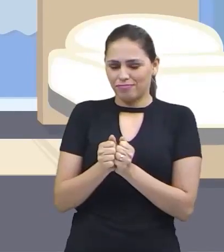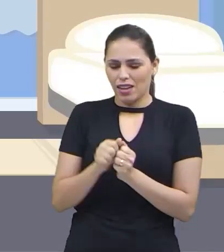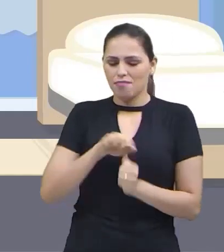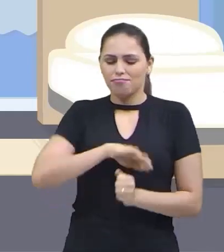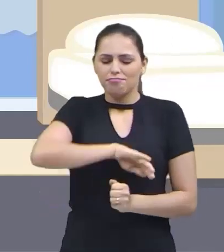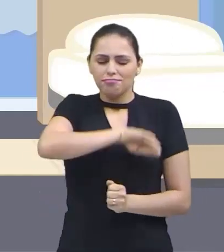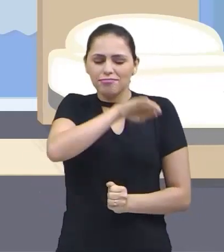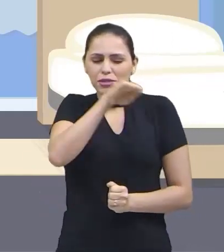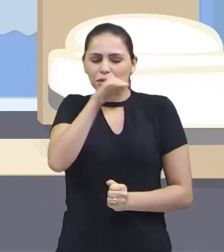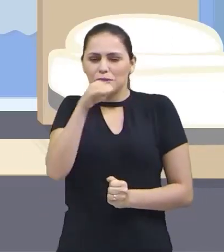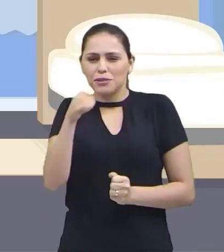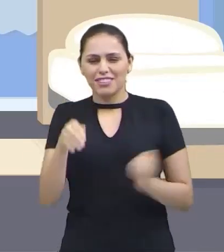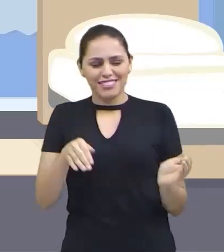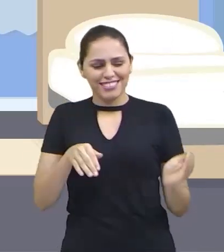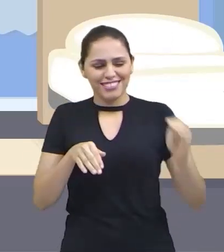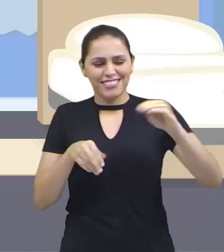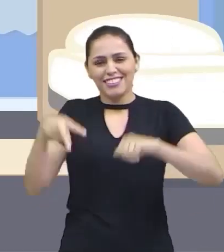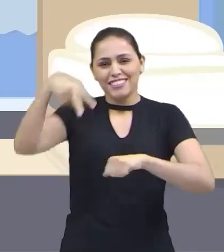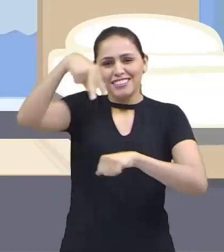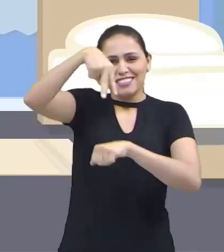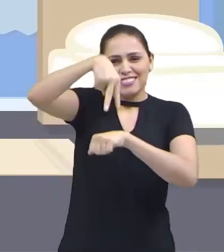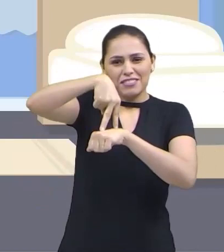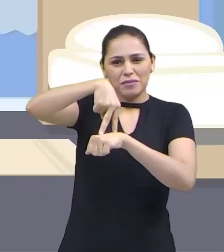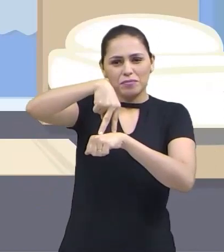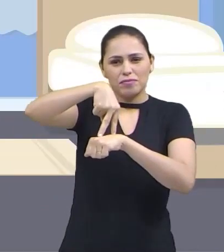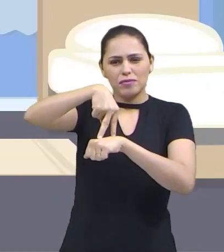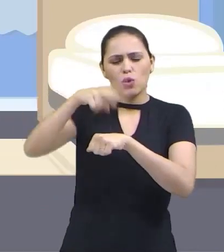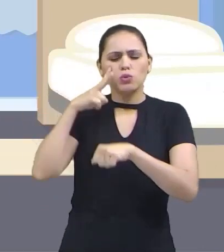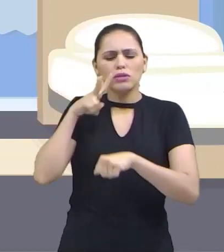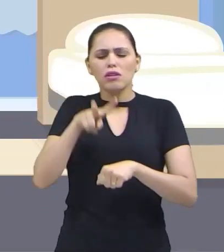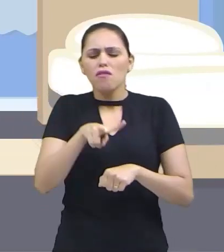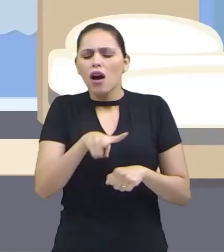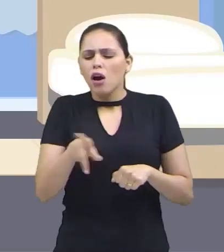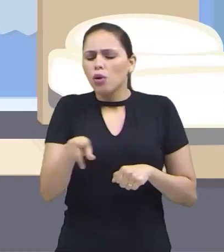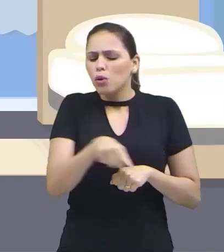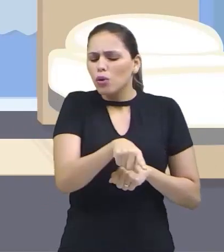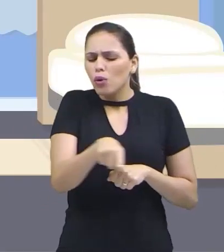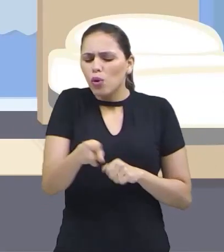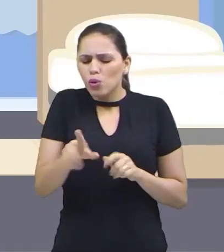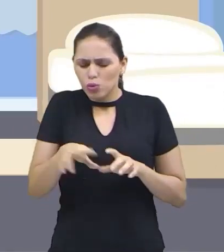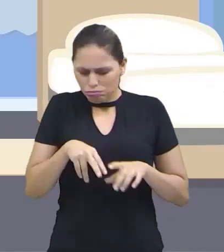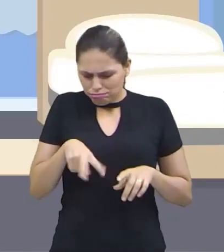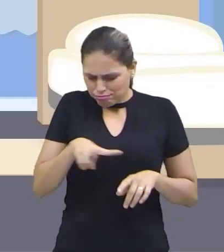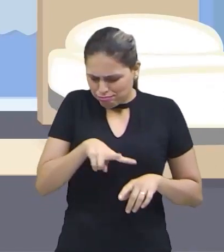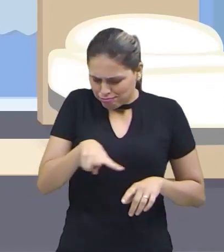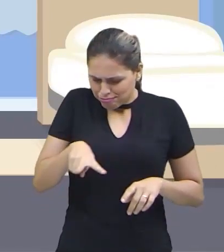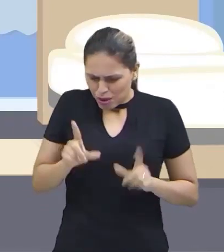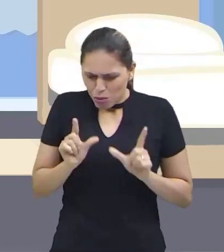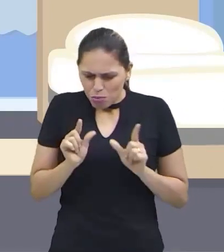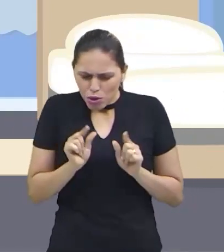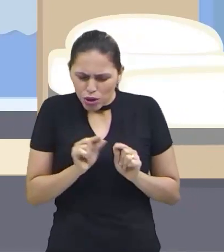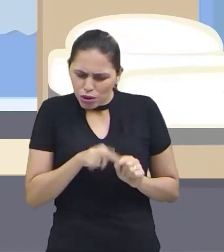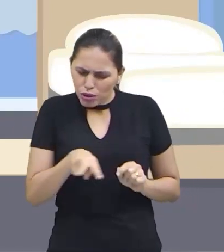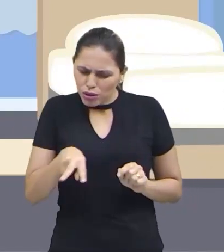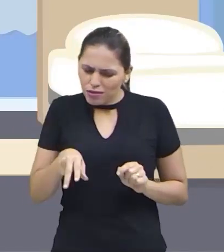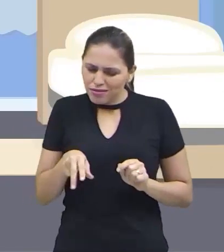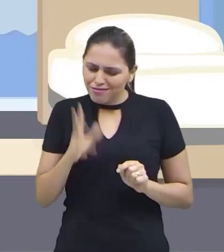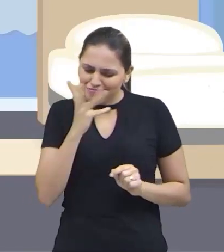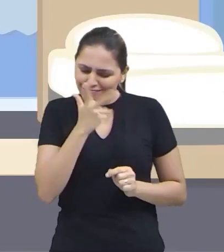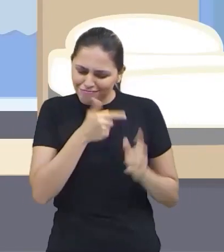montanha. Olha, a gente consegue ver tudo pequenininho quando a gente está aqui em cima. Olha como a nossa cidade é